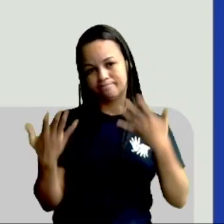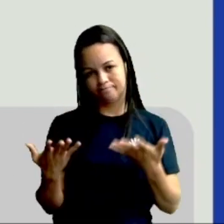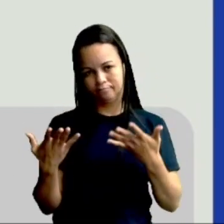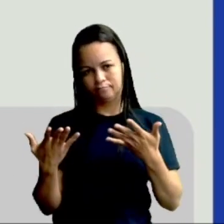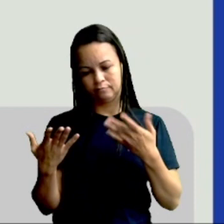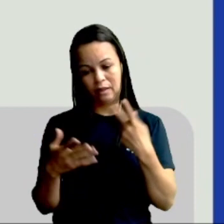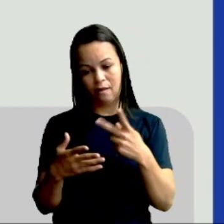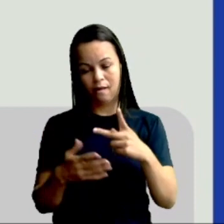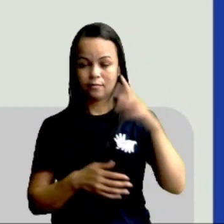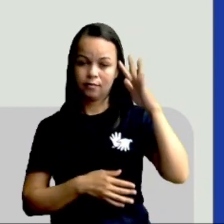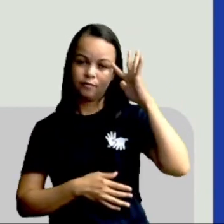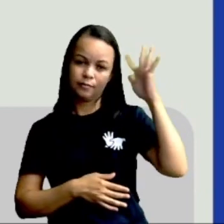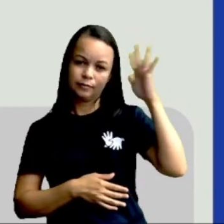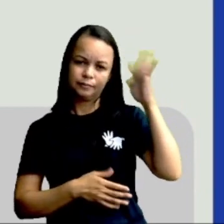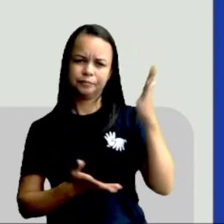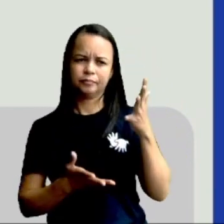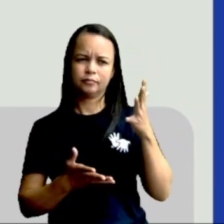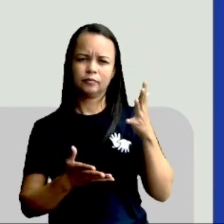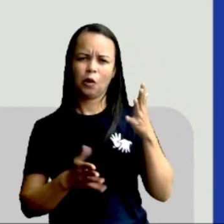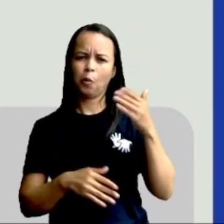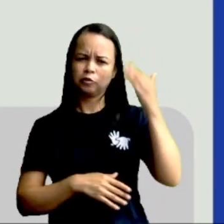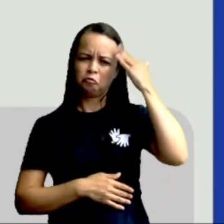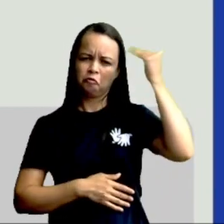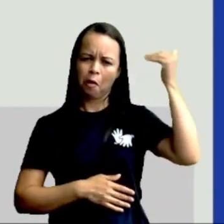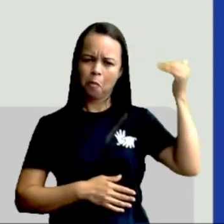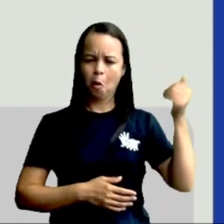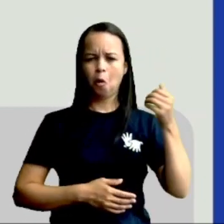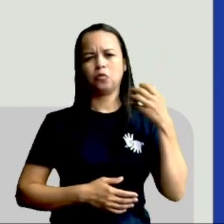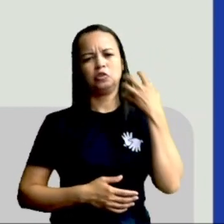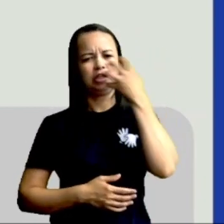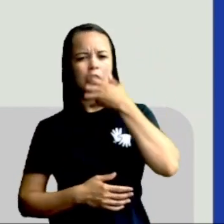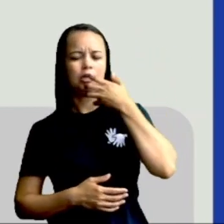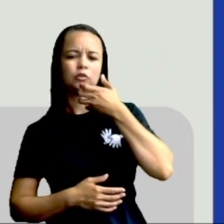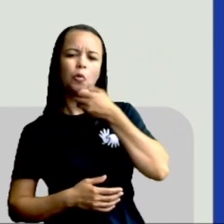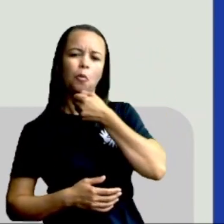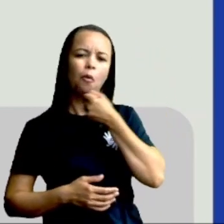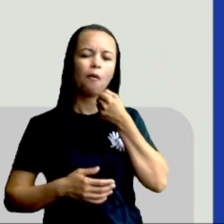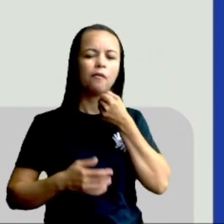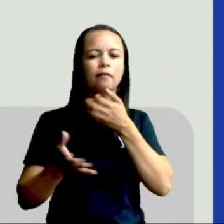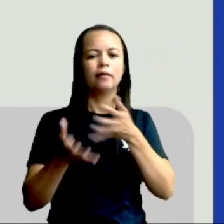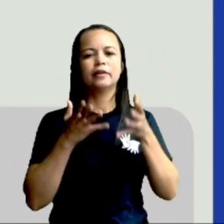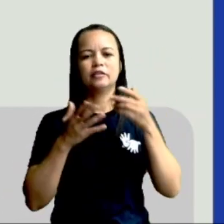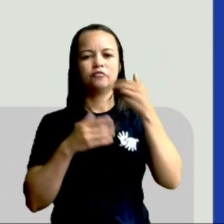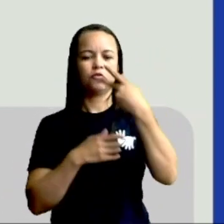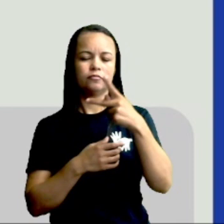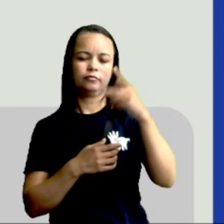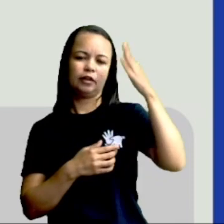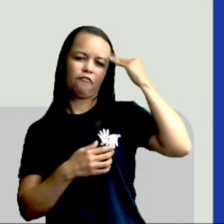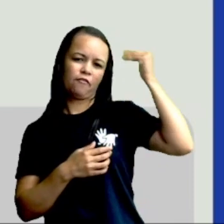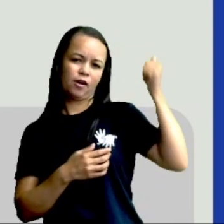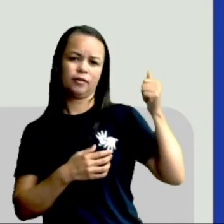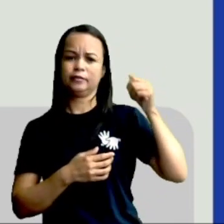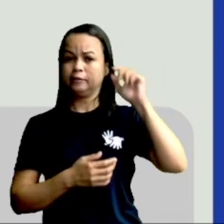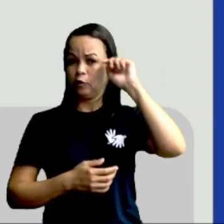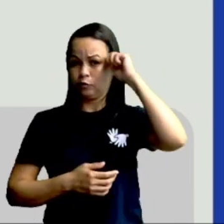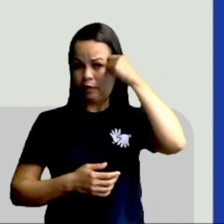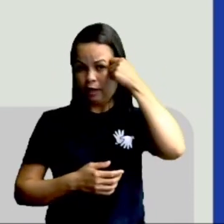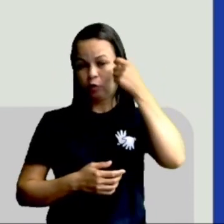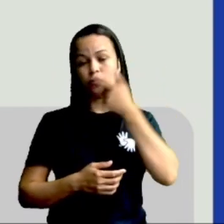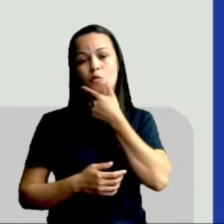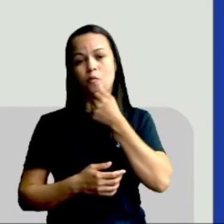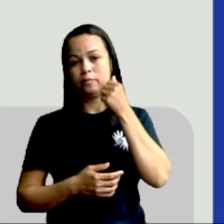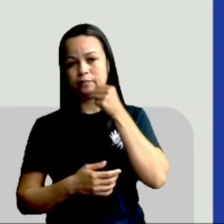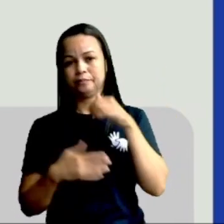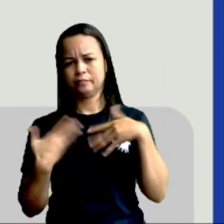uma reflexão. Quantos artistas, cantores que você é fã, que você gosta de escutar, são negros e